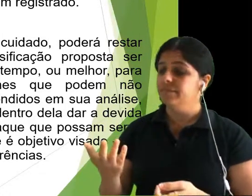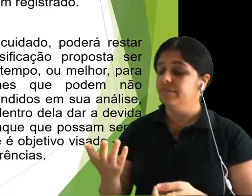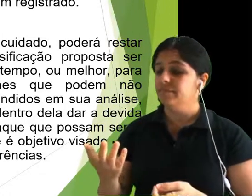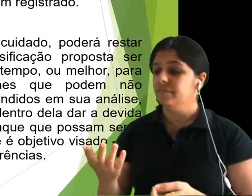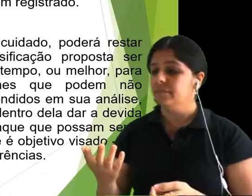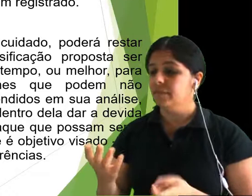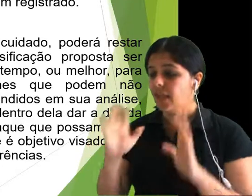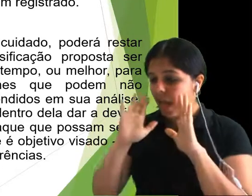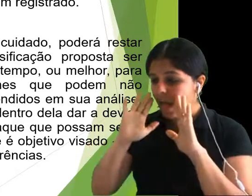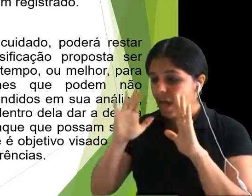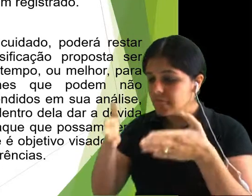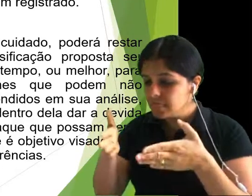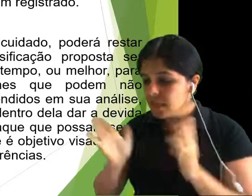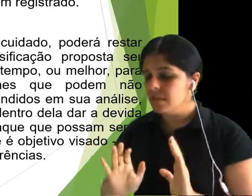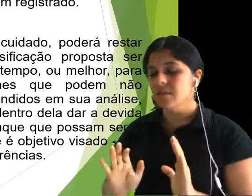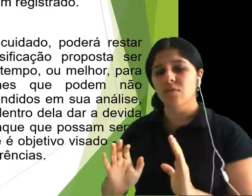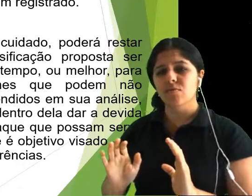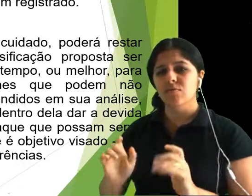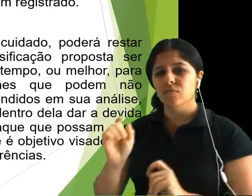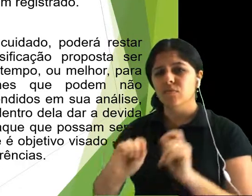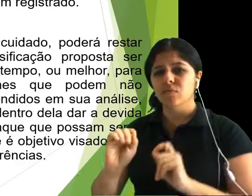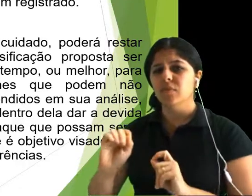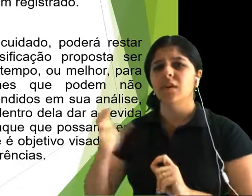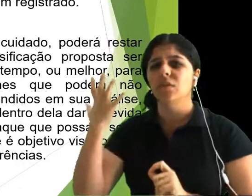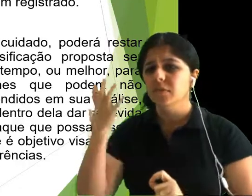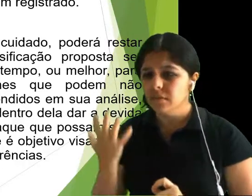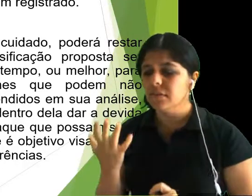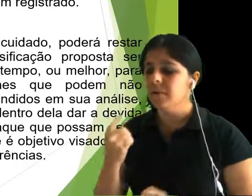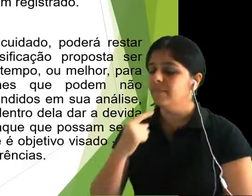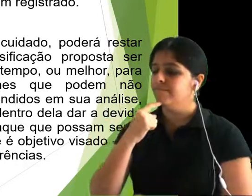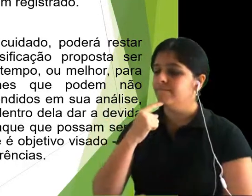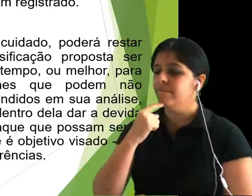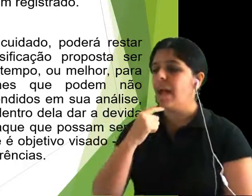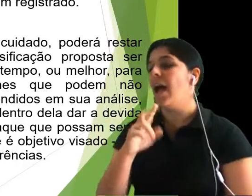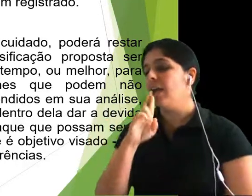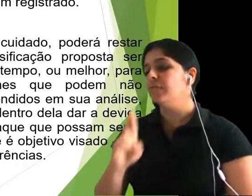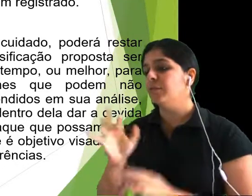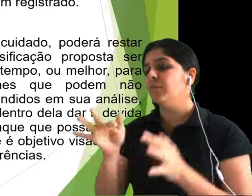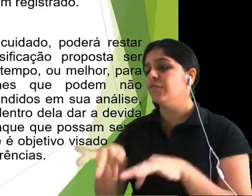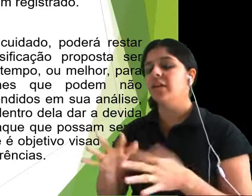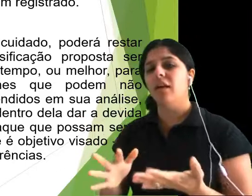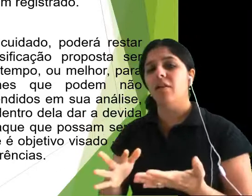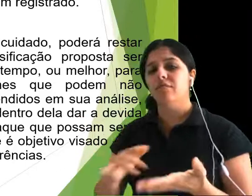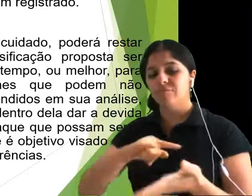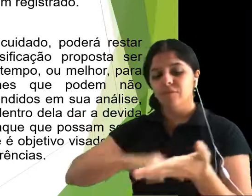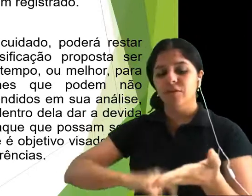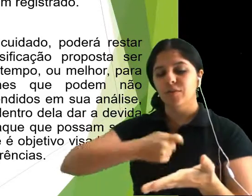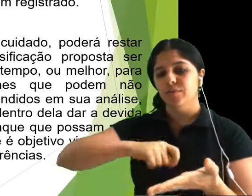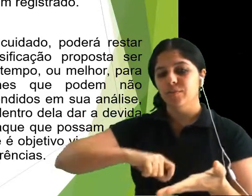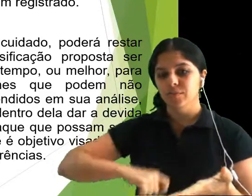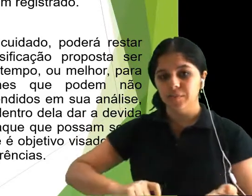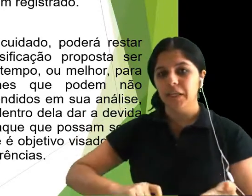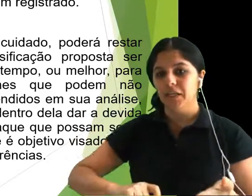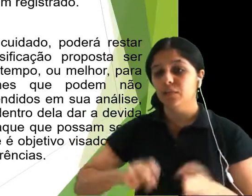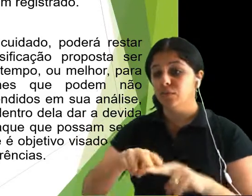dar a devida atenção aos fatos específicos, que possam servir para a conclusão geral do relatório, que é o objetivo final. Isto